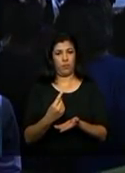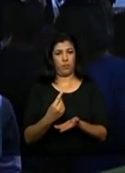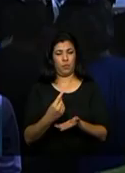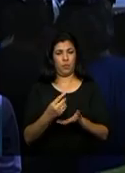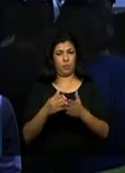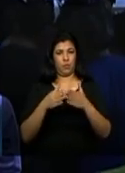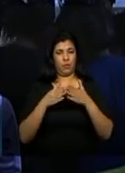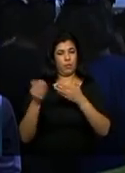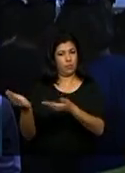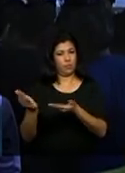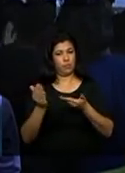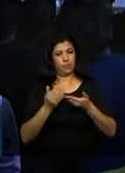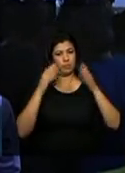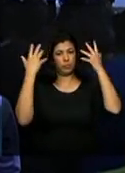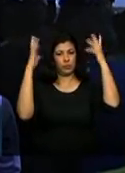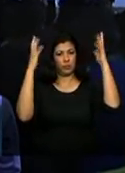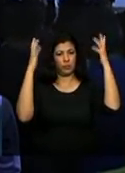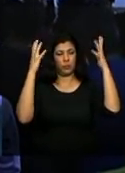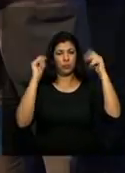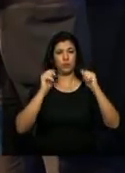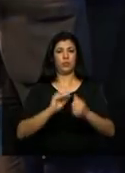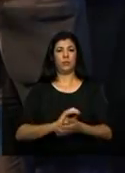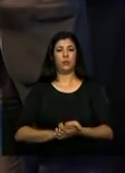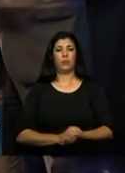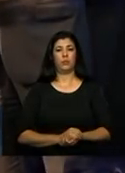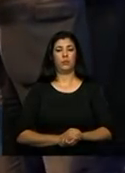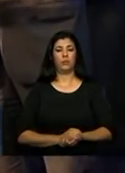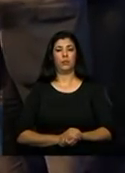levantarem e receberem uma salva de palmas.